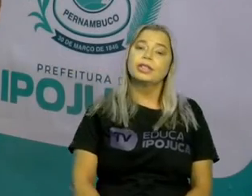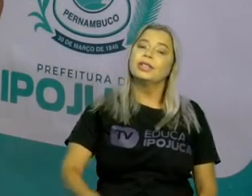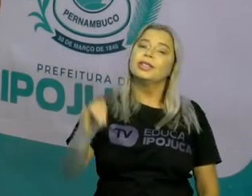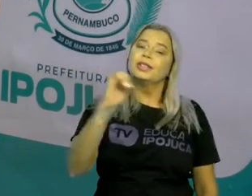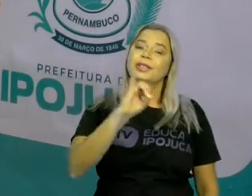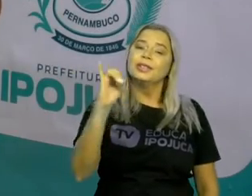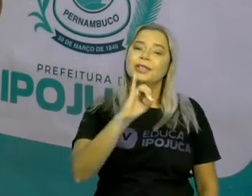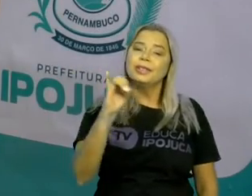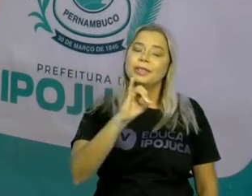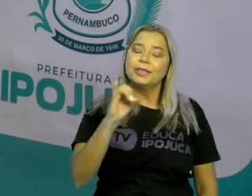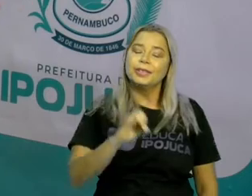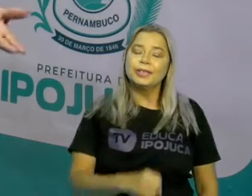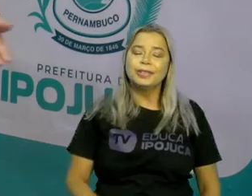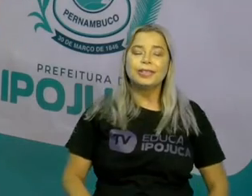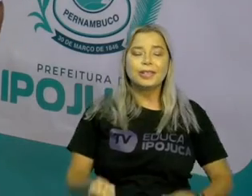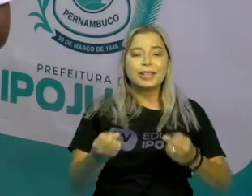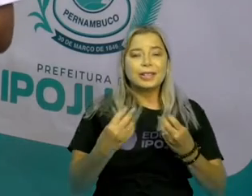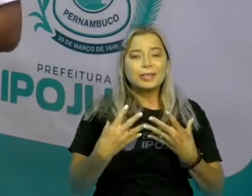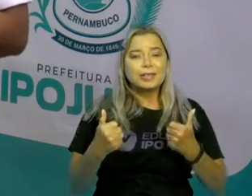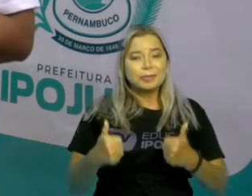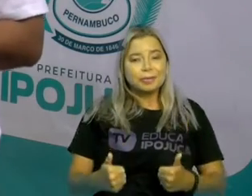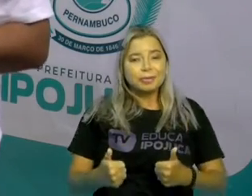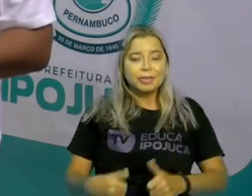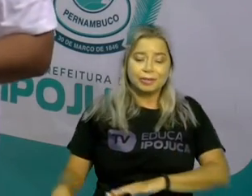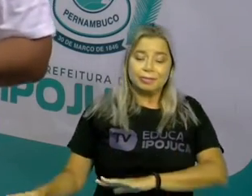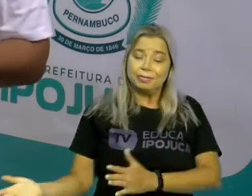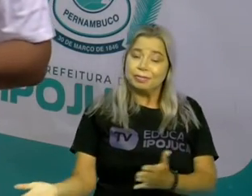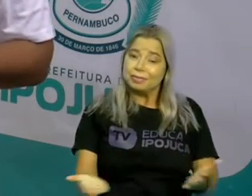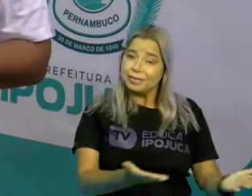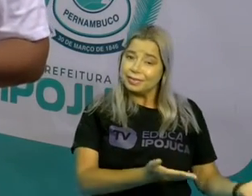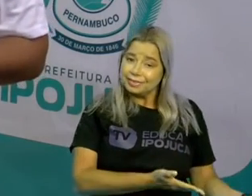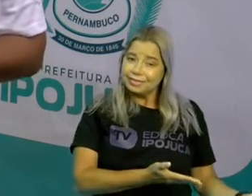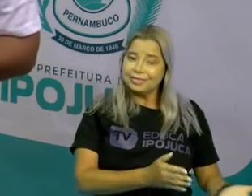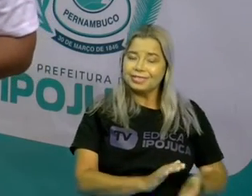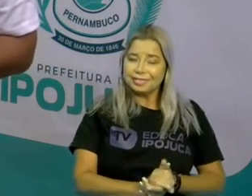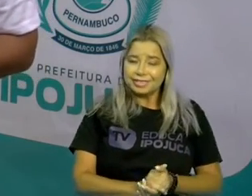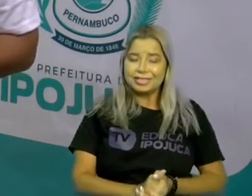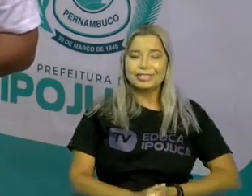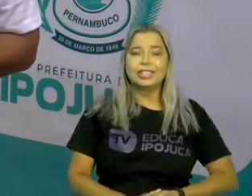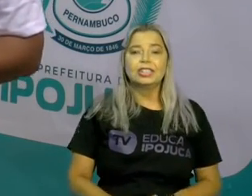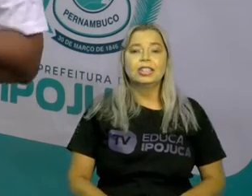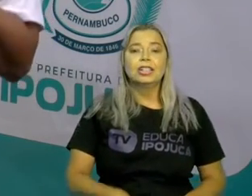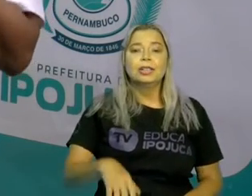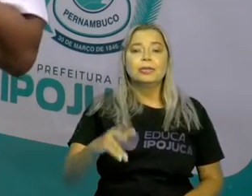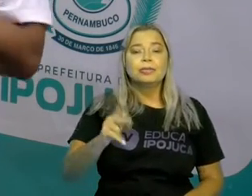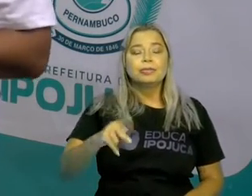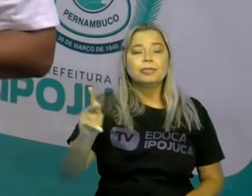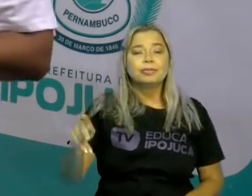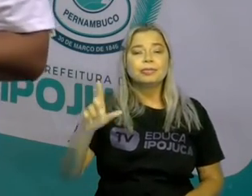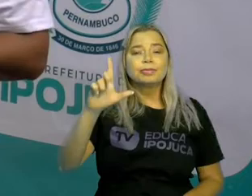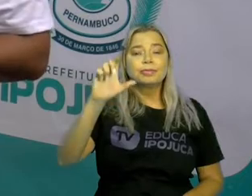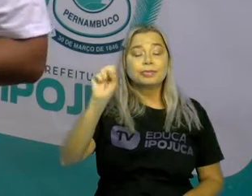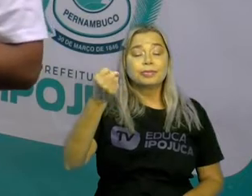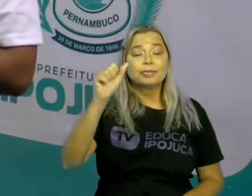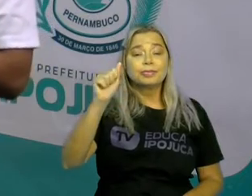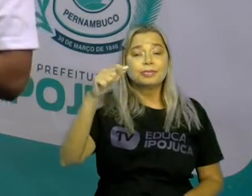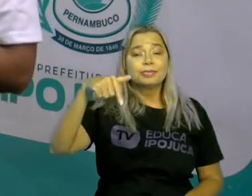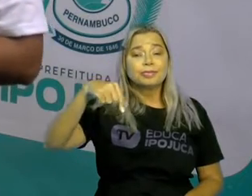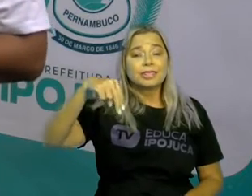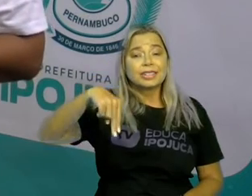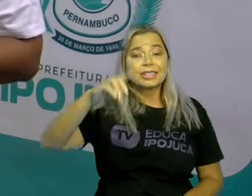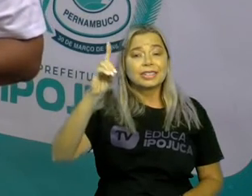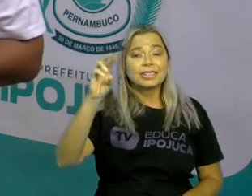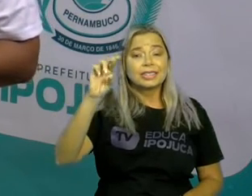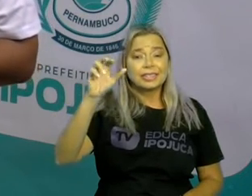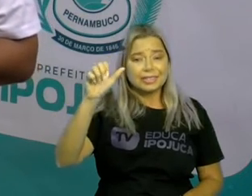Olá, sejam bem-vindos a mais uma incrível oportunidade de aprendizagem. Eu sou a professora Sandra Lopes e estarei com vocês hoje na